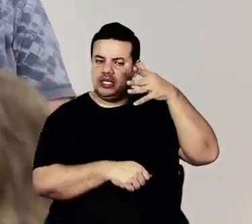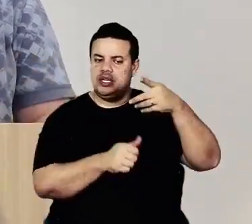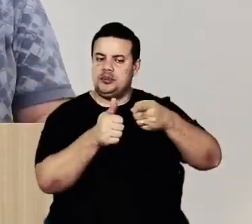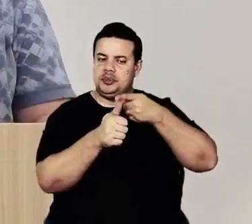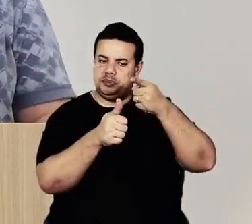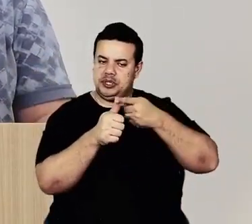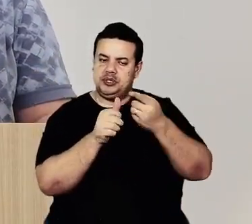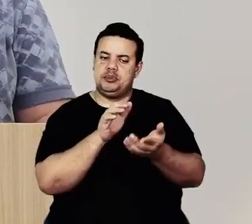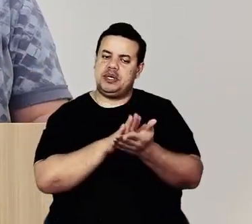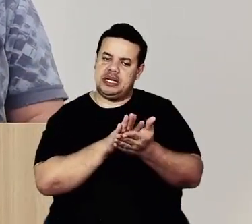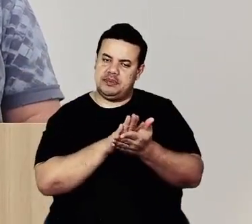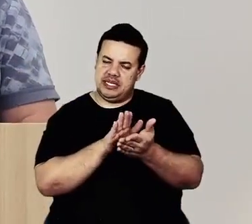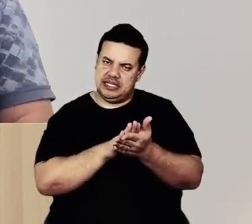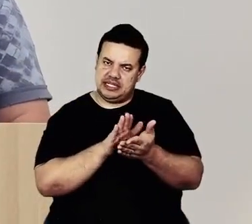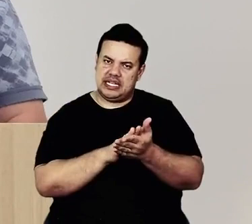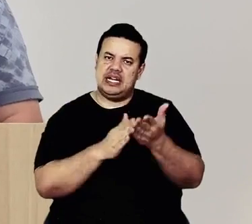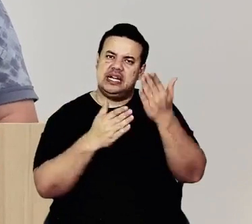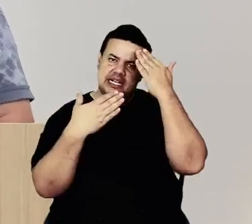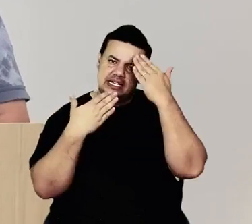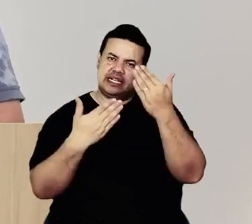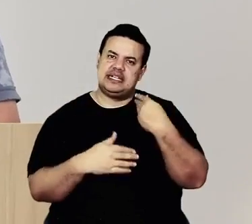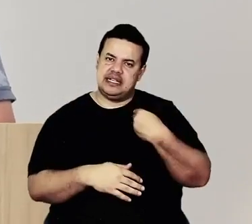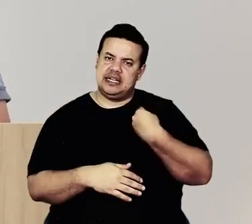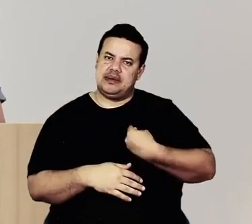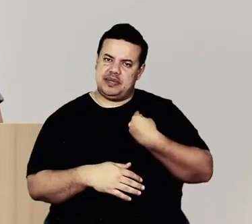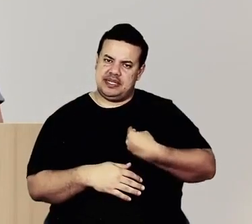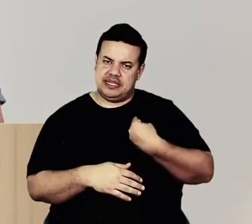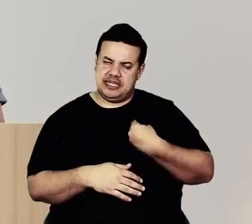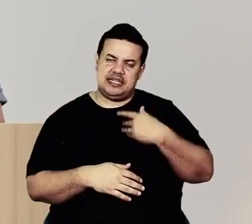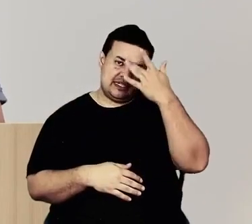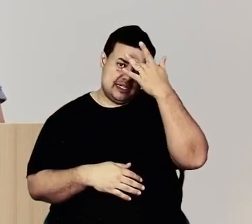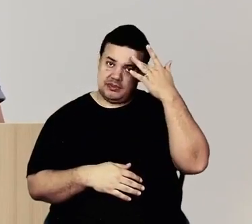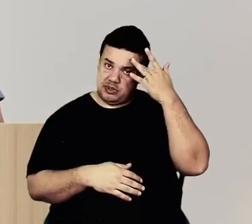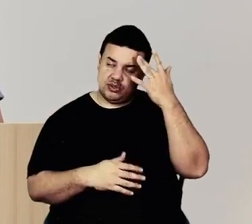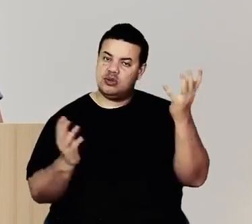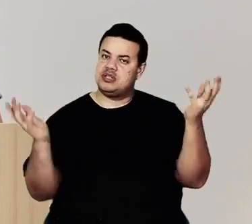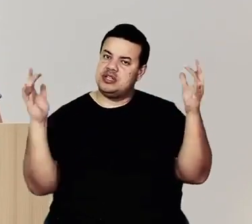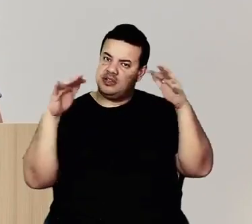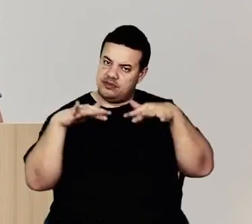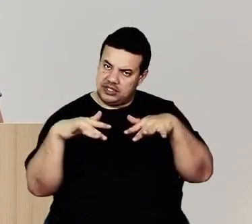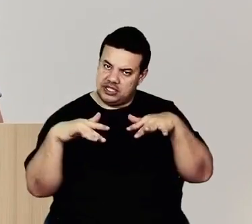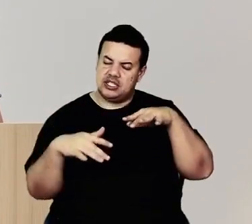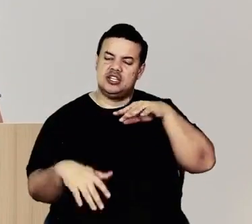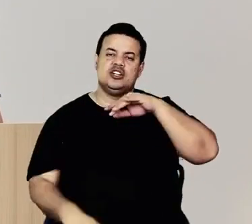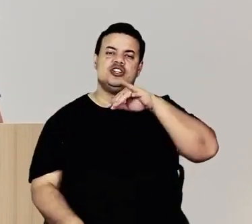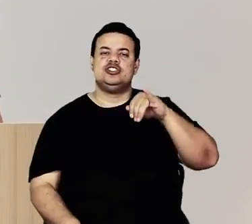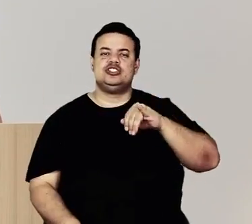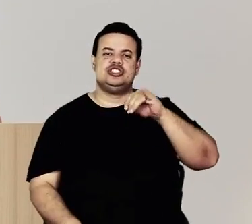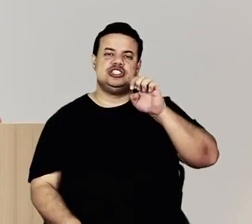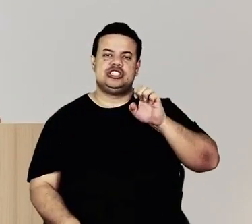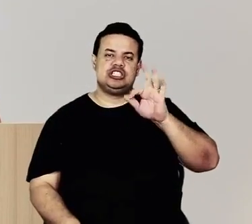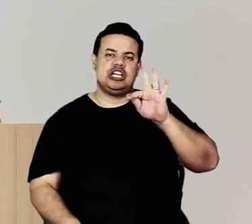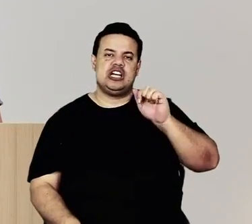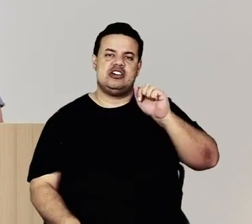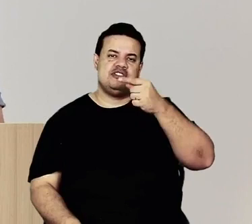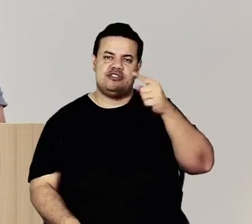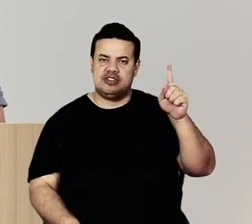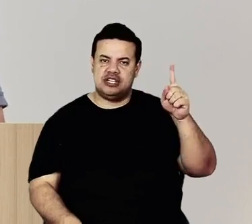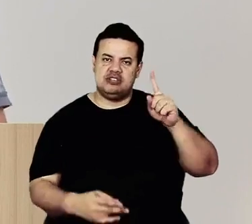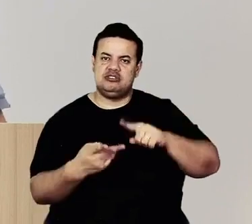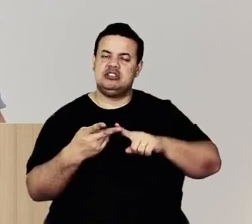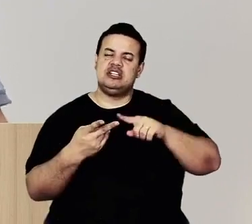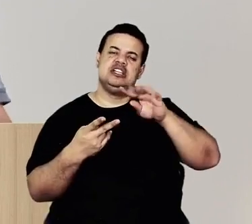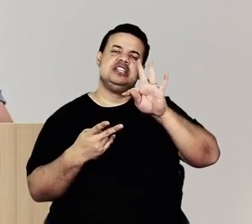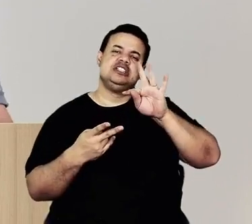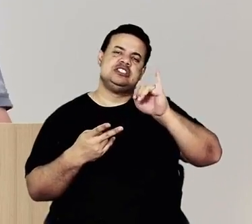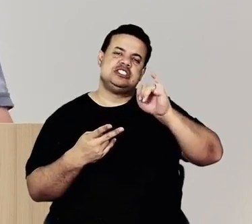agradecer aí a presença do nosso público jefão tá aí Dr thgo pessoal da enfermagem pessoal que